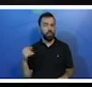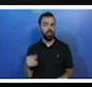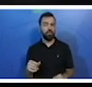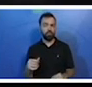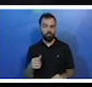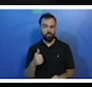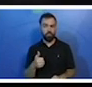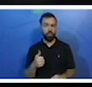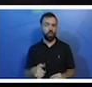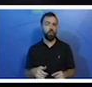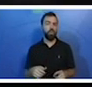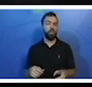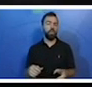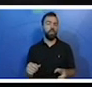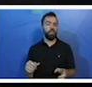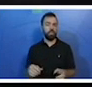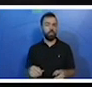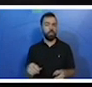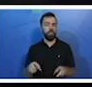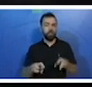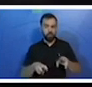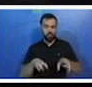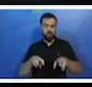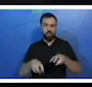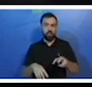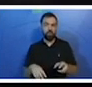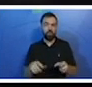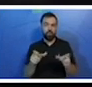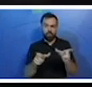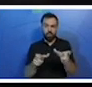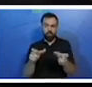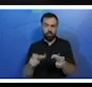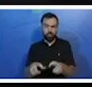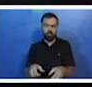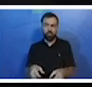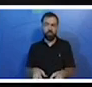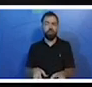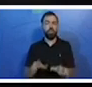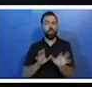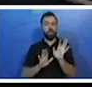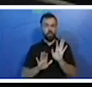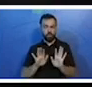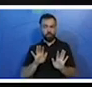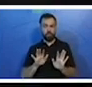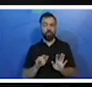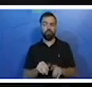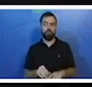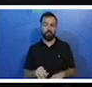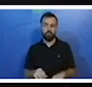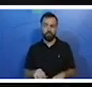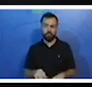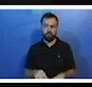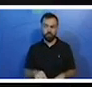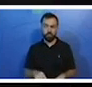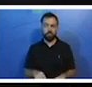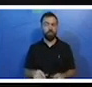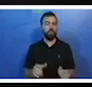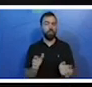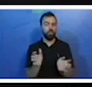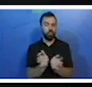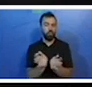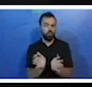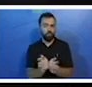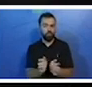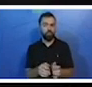em risco. As práticas em grupo, além de ser benéficas para a socialização, também podem ser um elo de ajuda entre os praticantes no caso de incidentes durante o percurso.